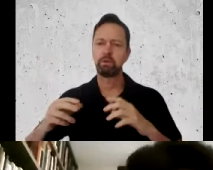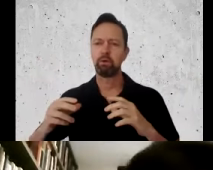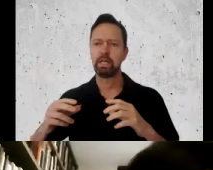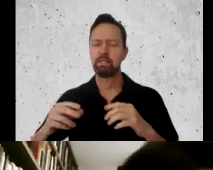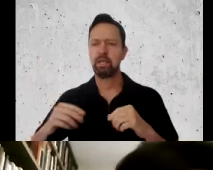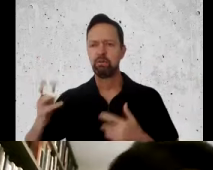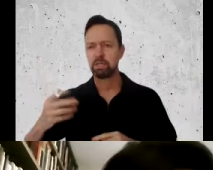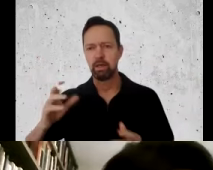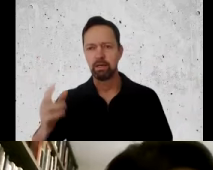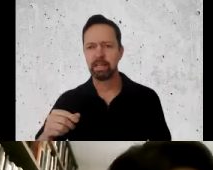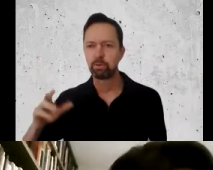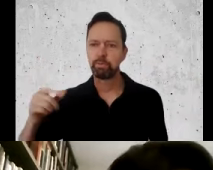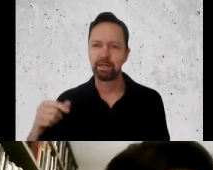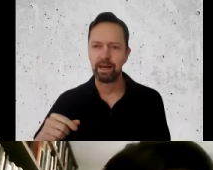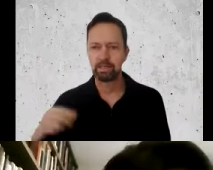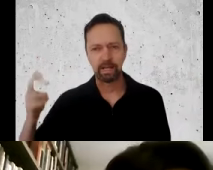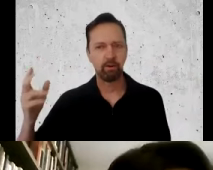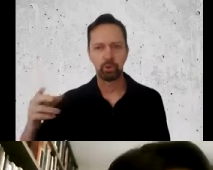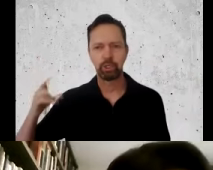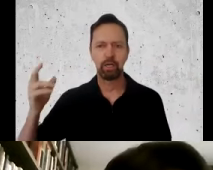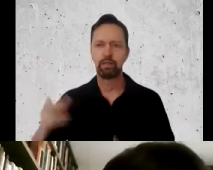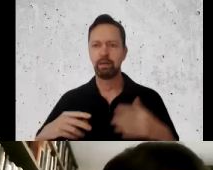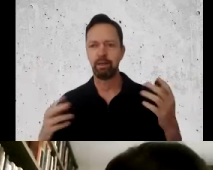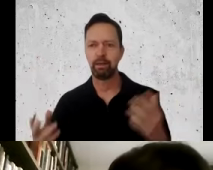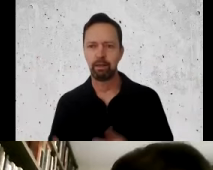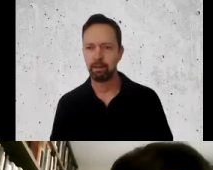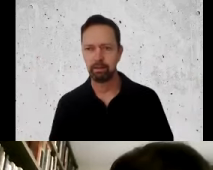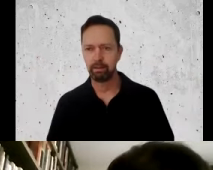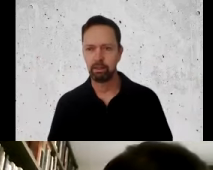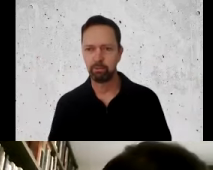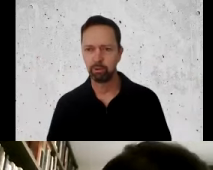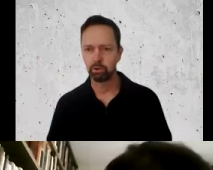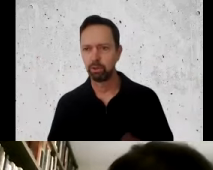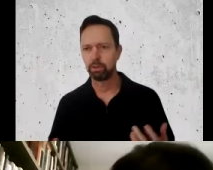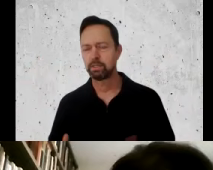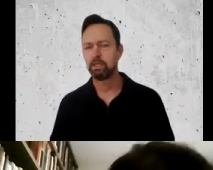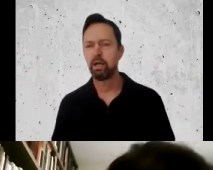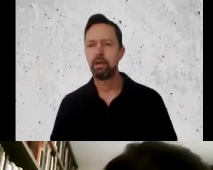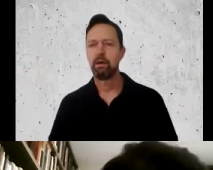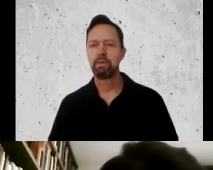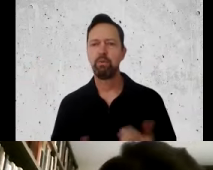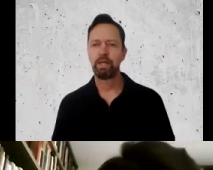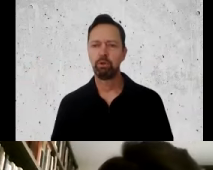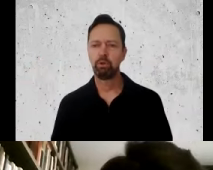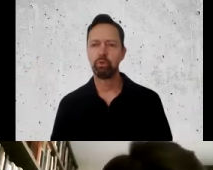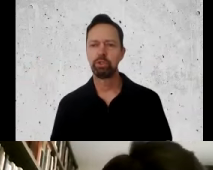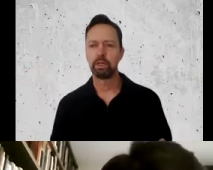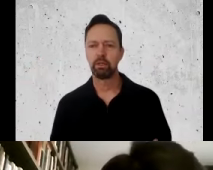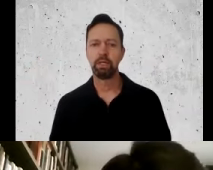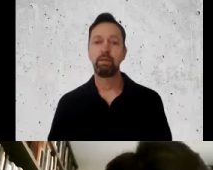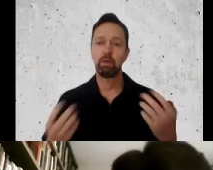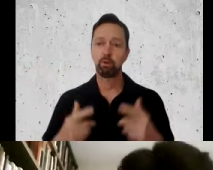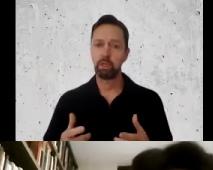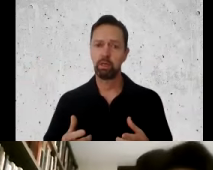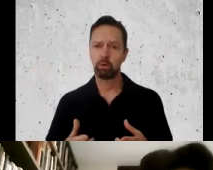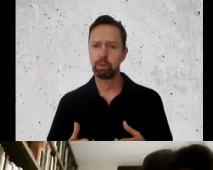você não vê o que acontece dentro, você tem as propriedades, ela é homogênea, é monotônica, etc. Mas não era muito útil